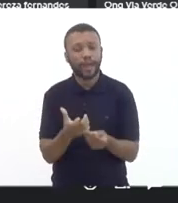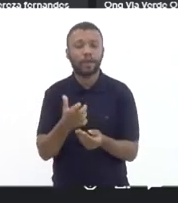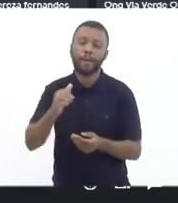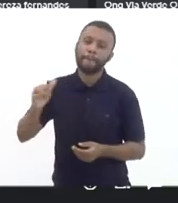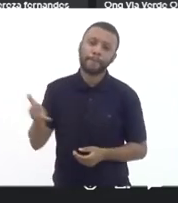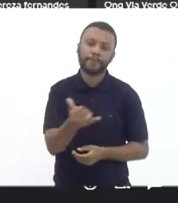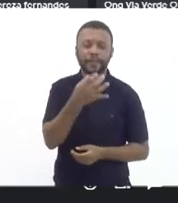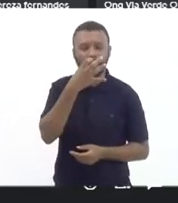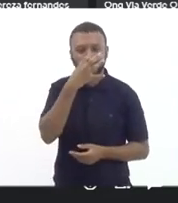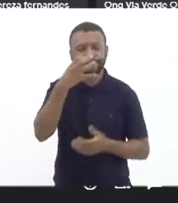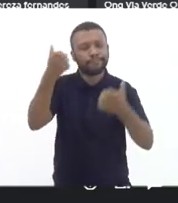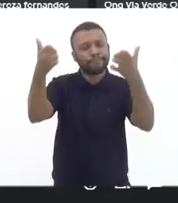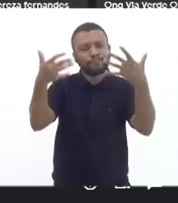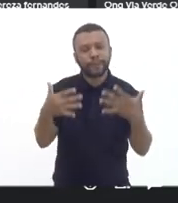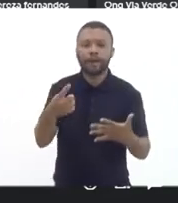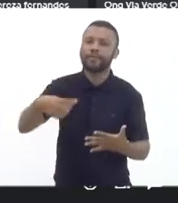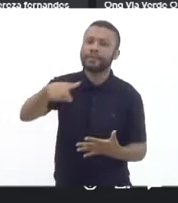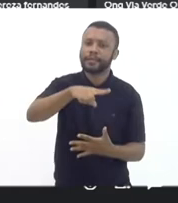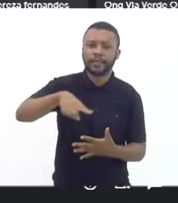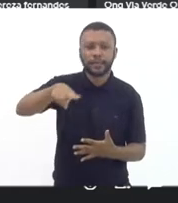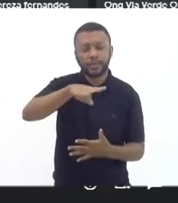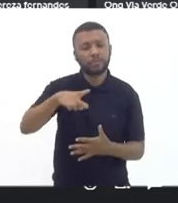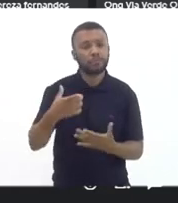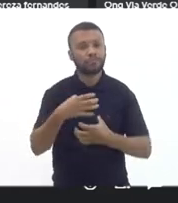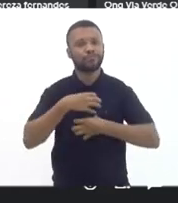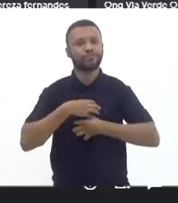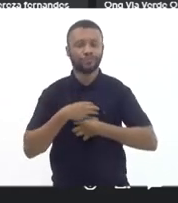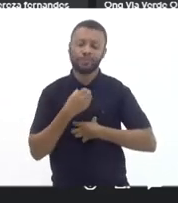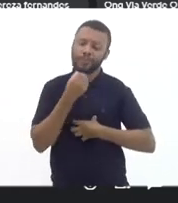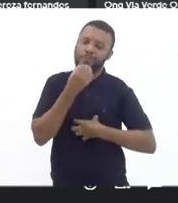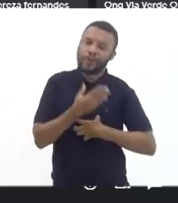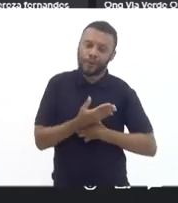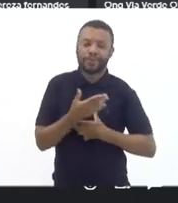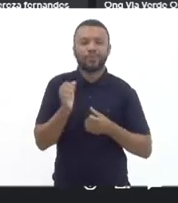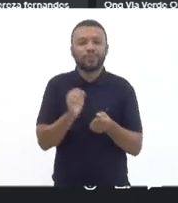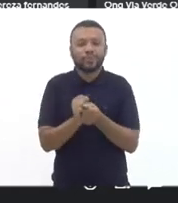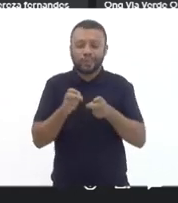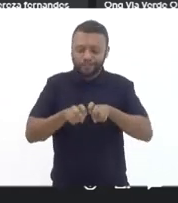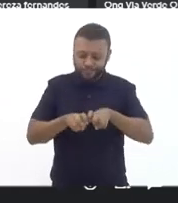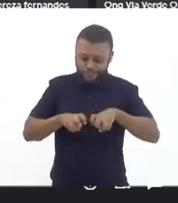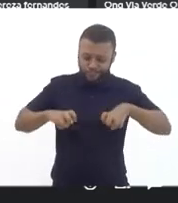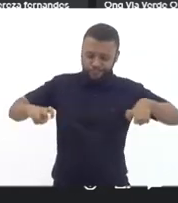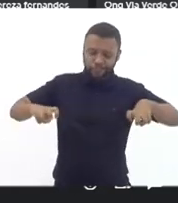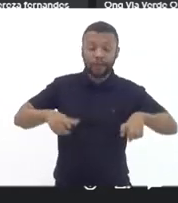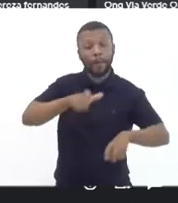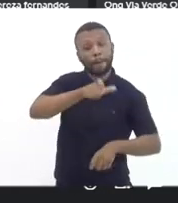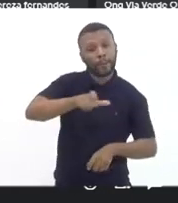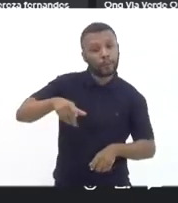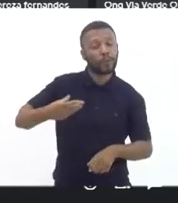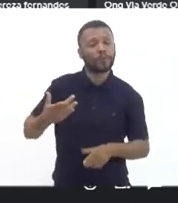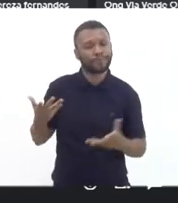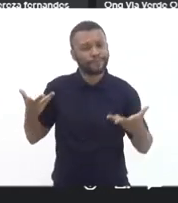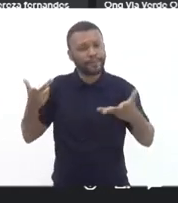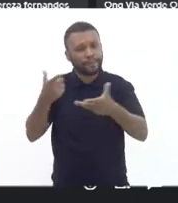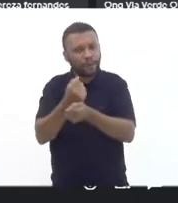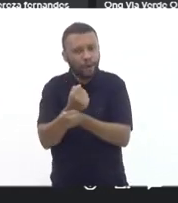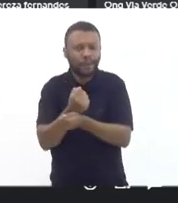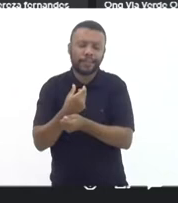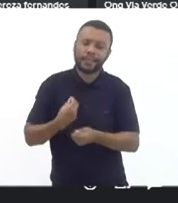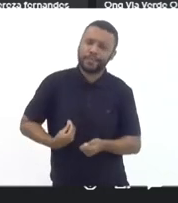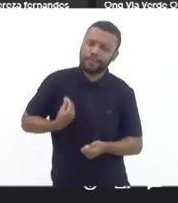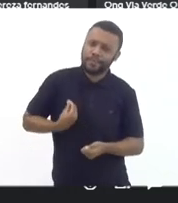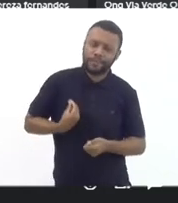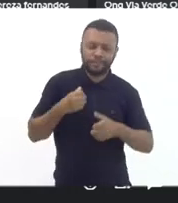ver o deputado Gustavo estar juntando essa mesa incrível com pessoas maravilhosas no presencial e no virtual.